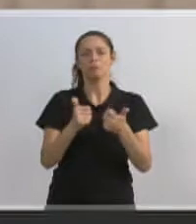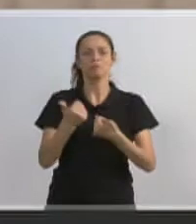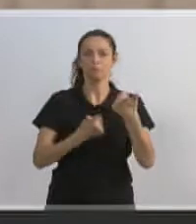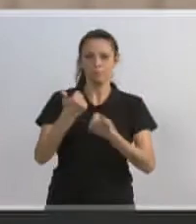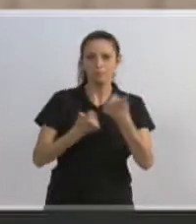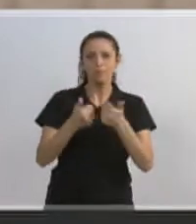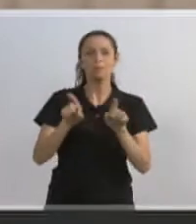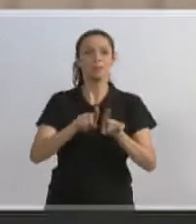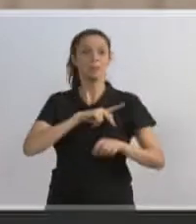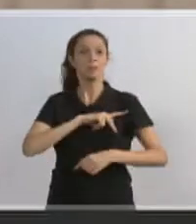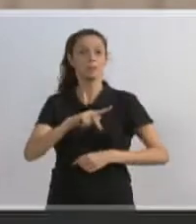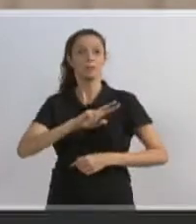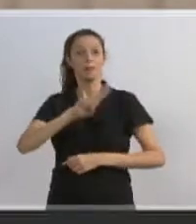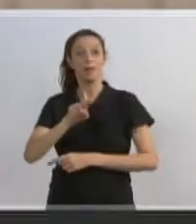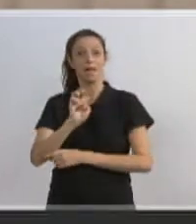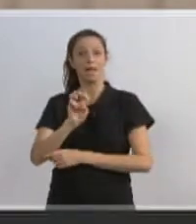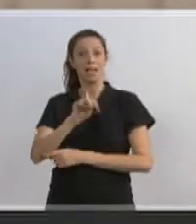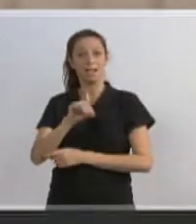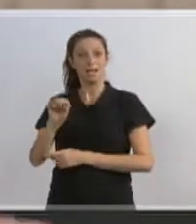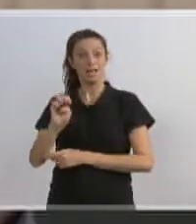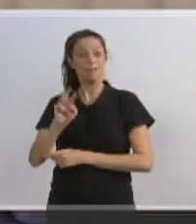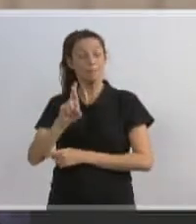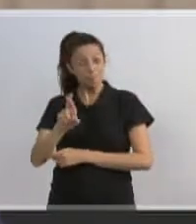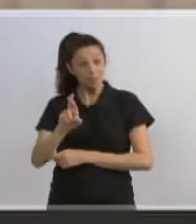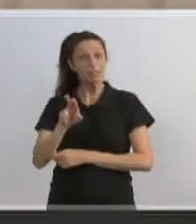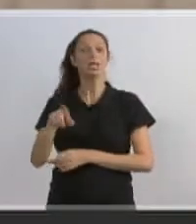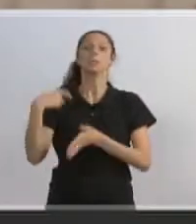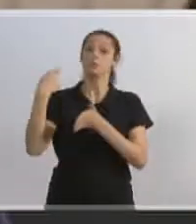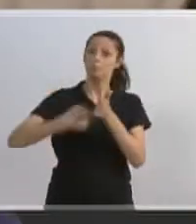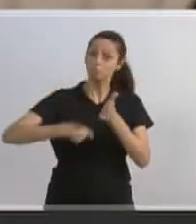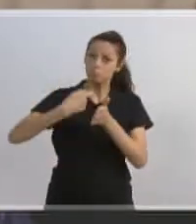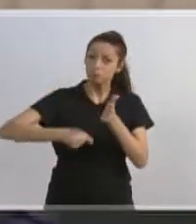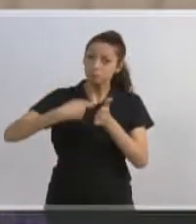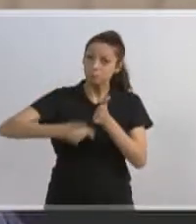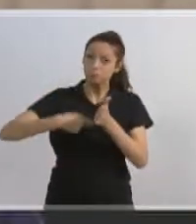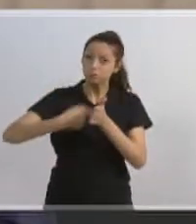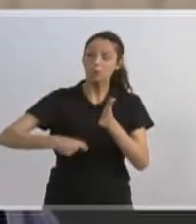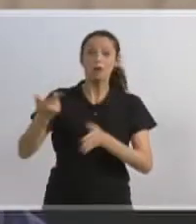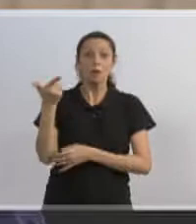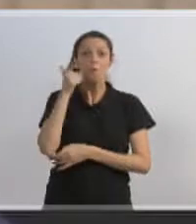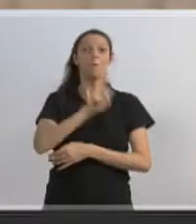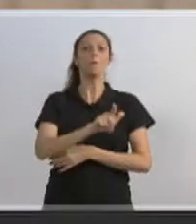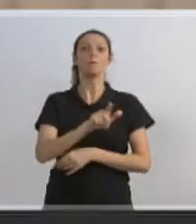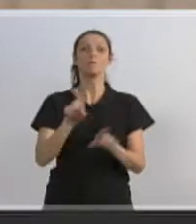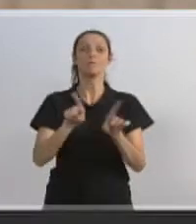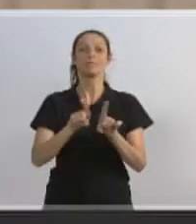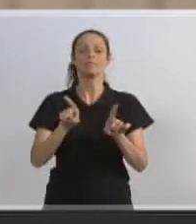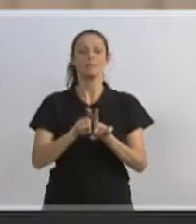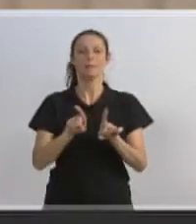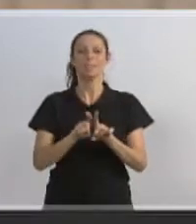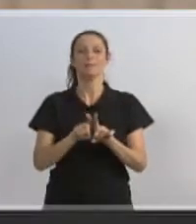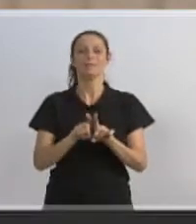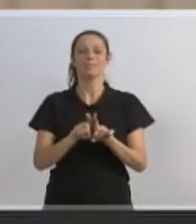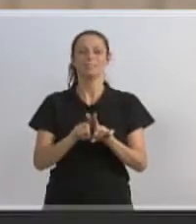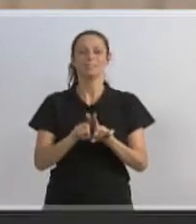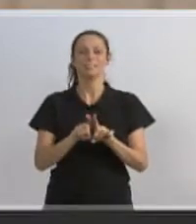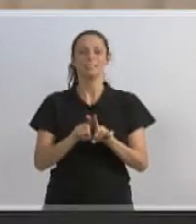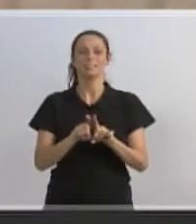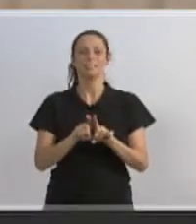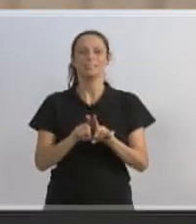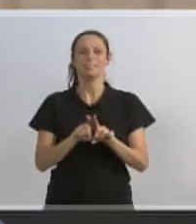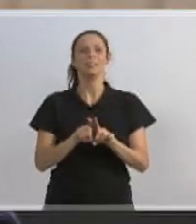o presidente da Remer, Erickson Leff, que batalhou muito, inclusive conseguiu essa pauta juntamente com